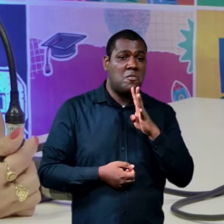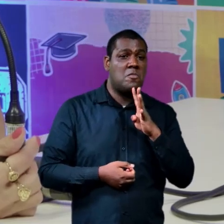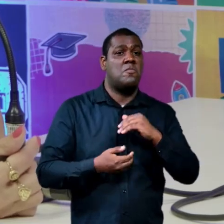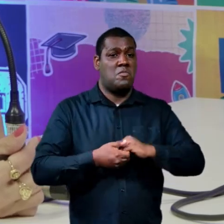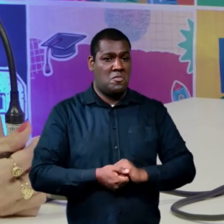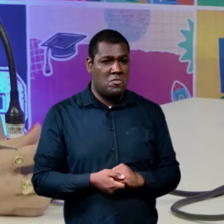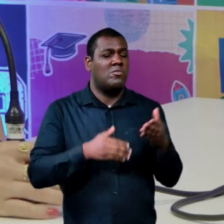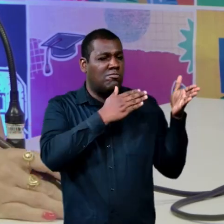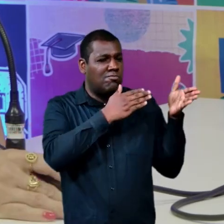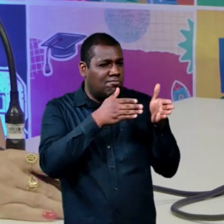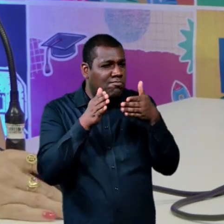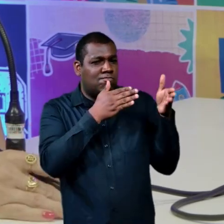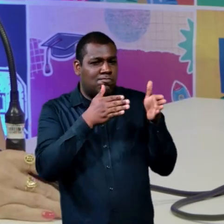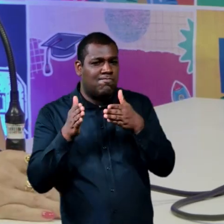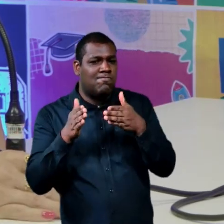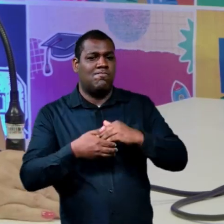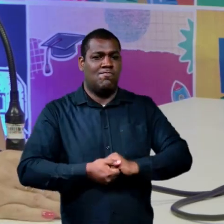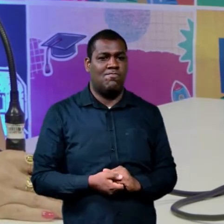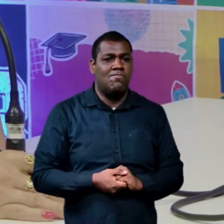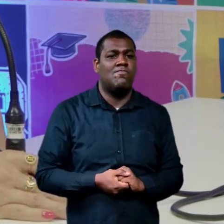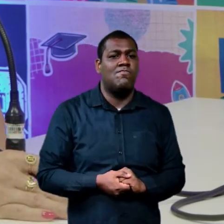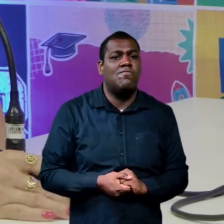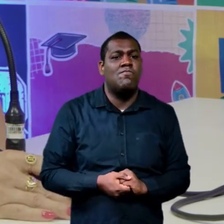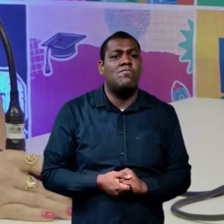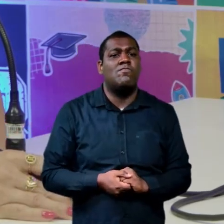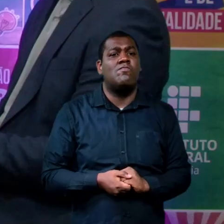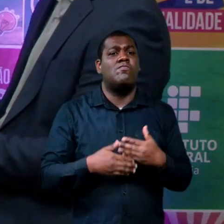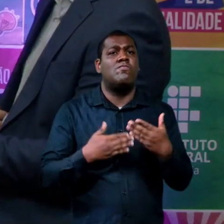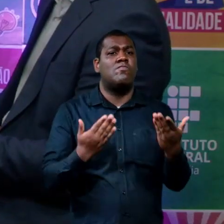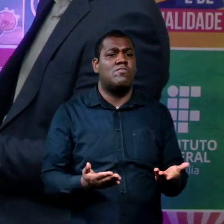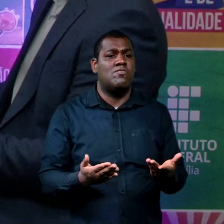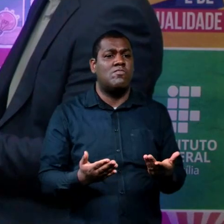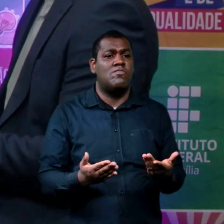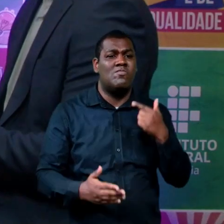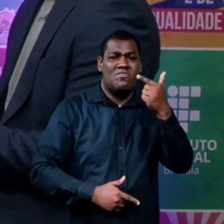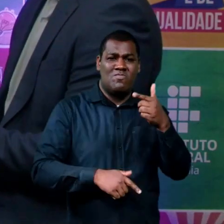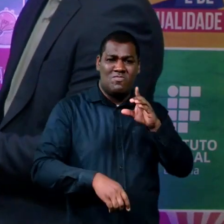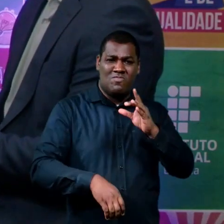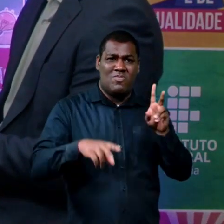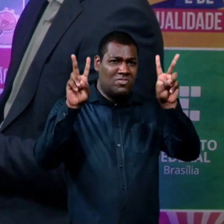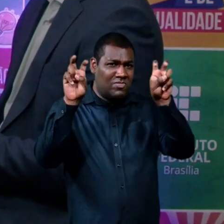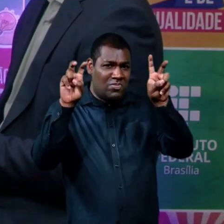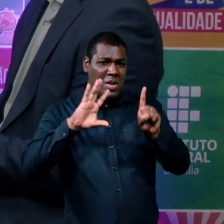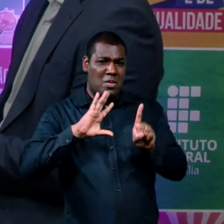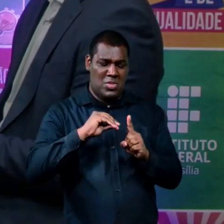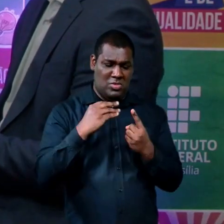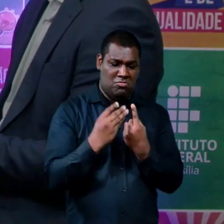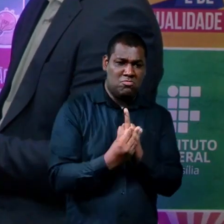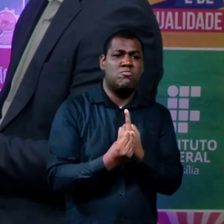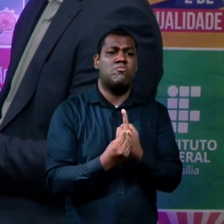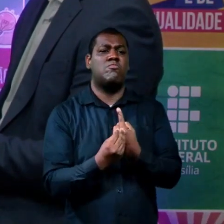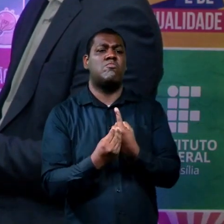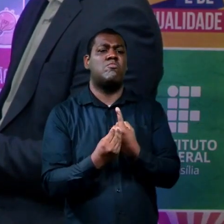atenção, fique com a gente até o final. Doutor Daniel, por que trabalhar esse tema, assédio sexual e condutas de